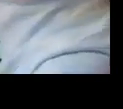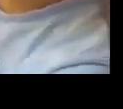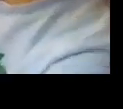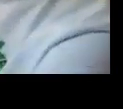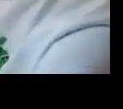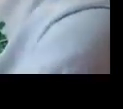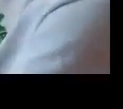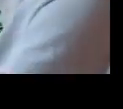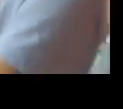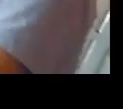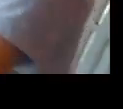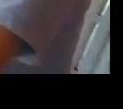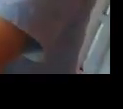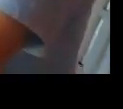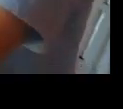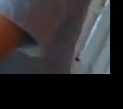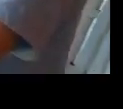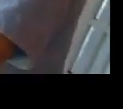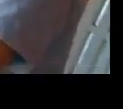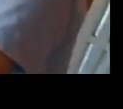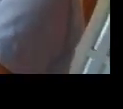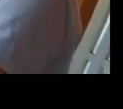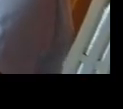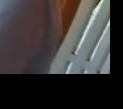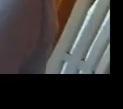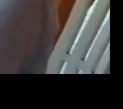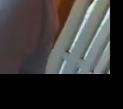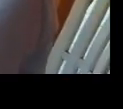e ela não